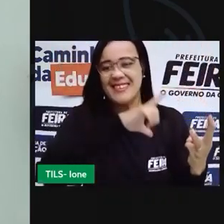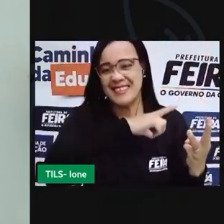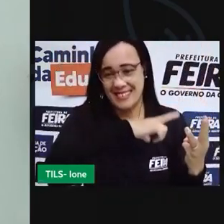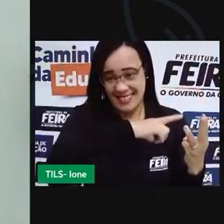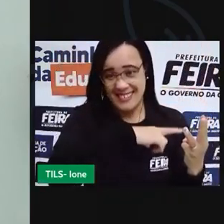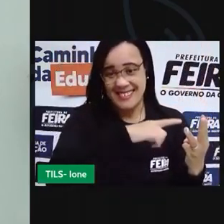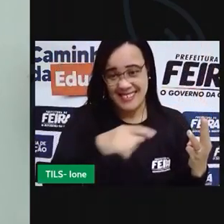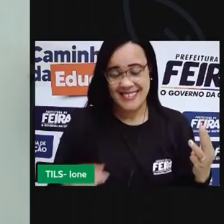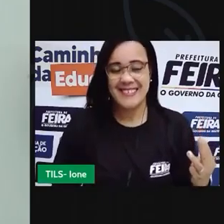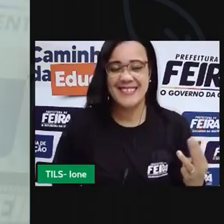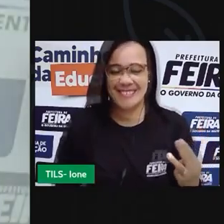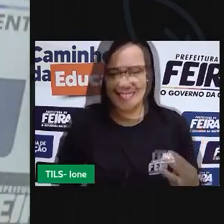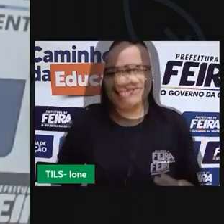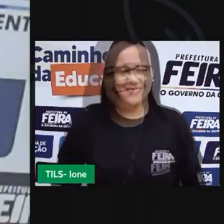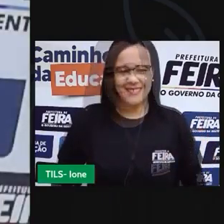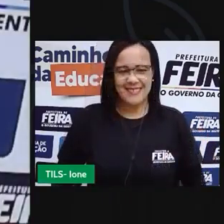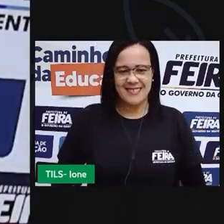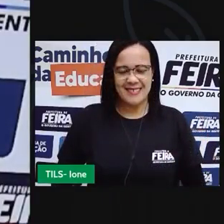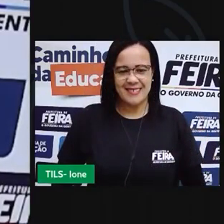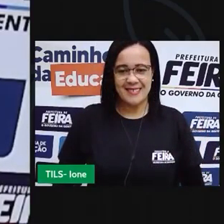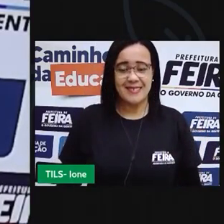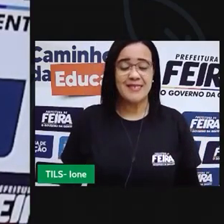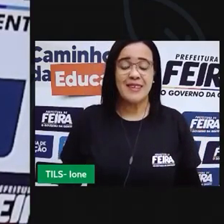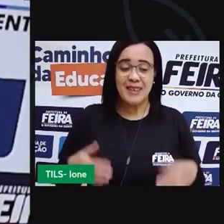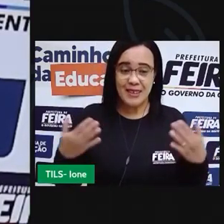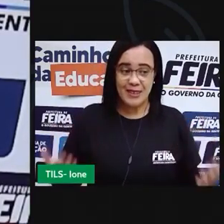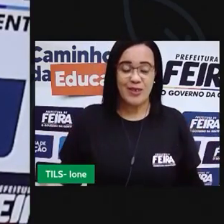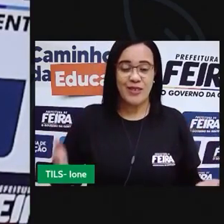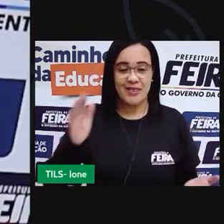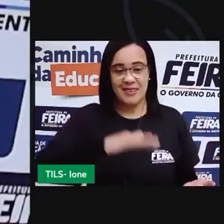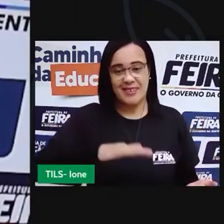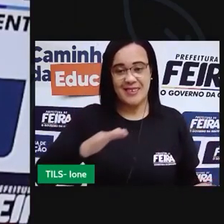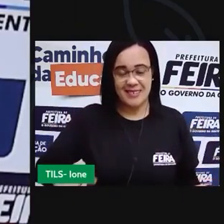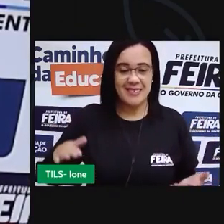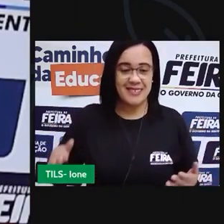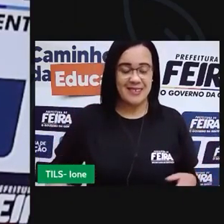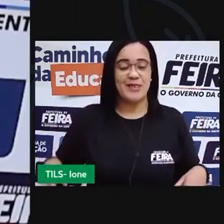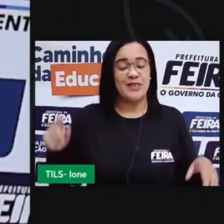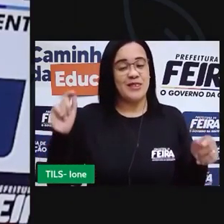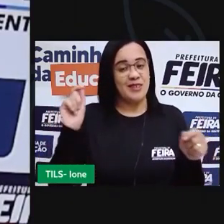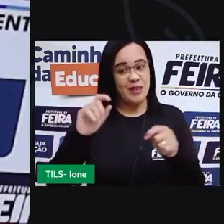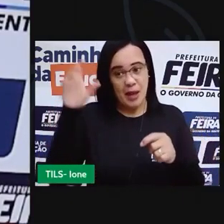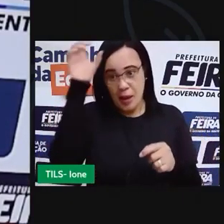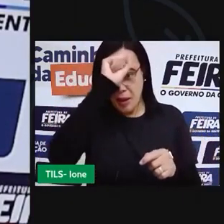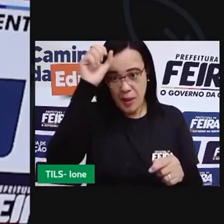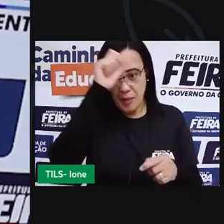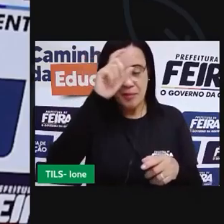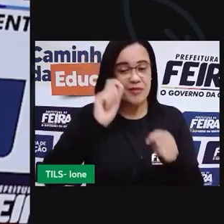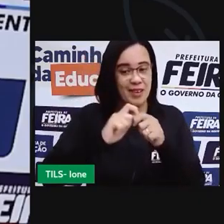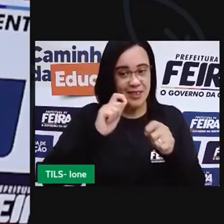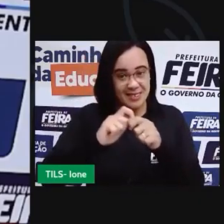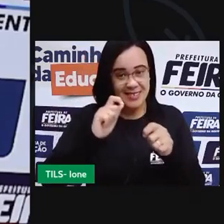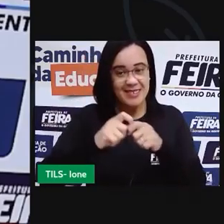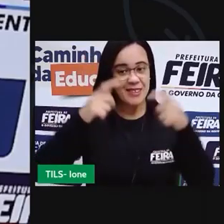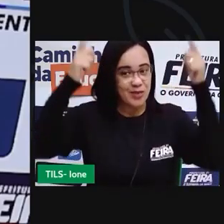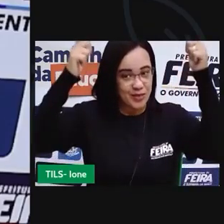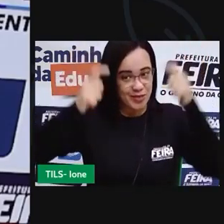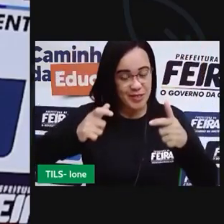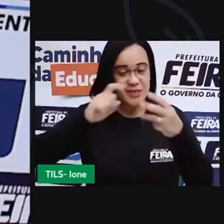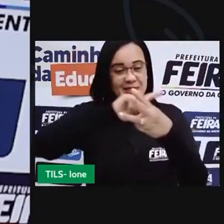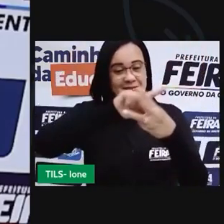Você pode colocar ele aí na sua cabeça, se divertir, brincar aí ao som daquela música. Meu chapéu